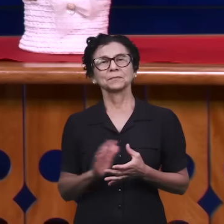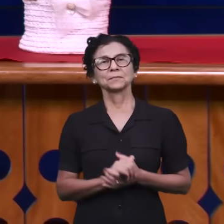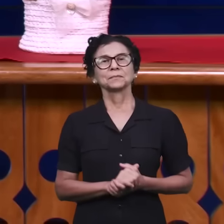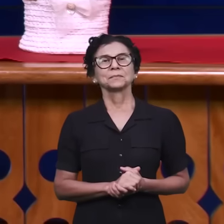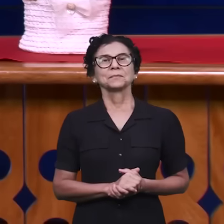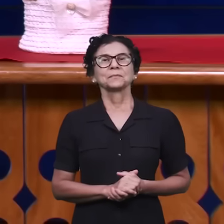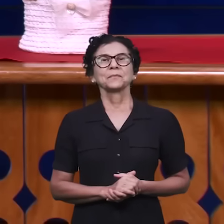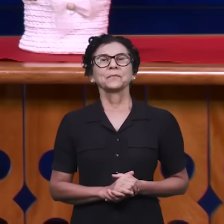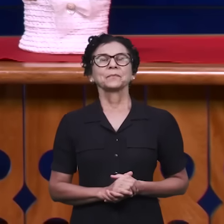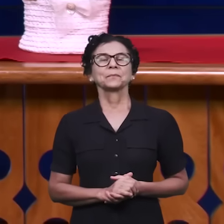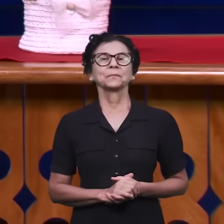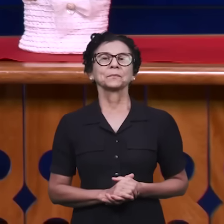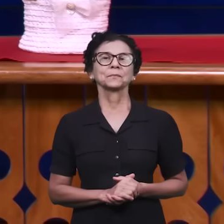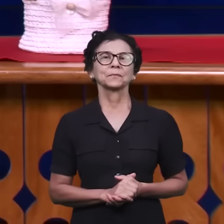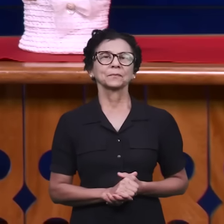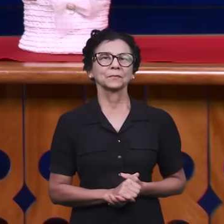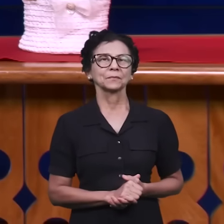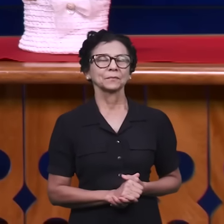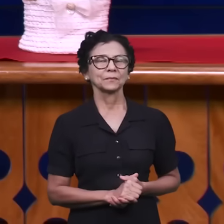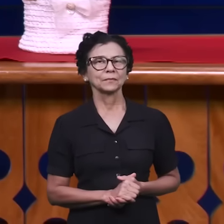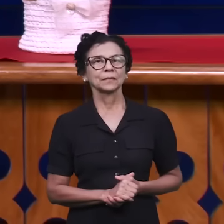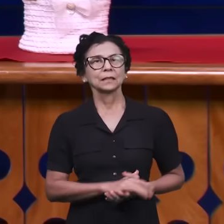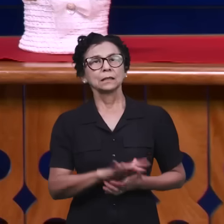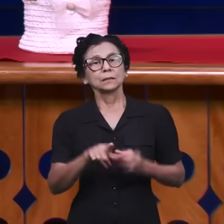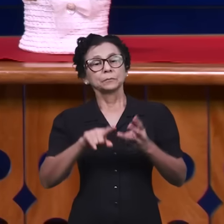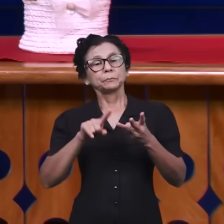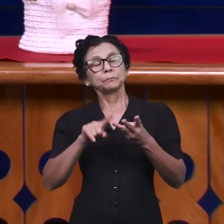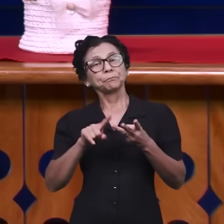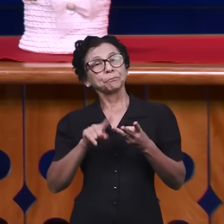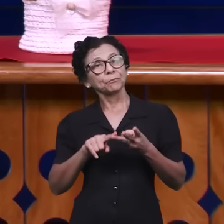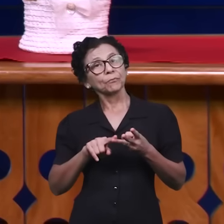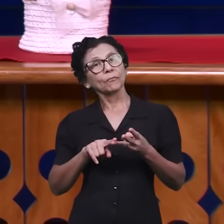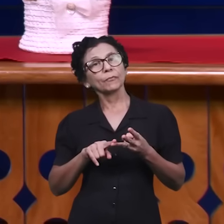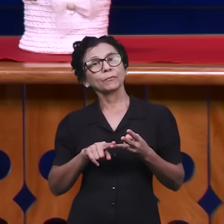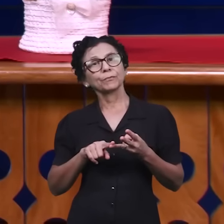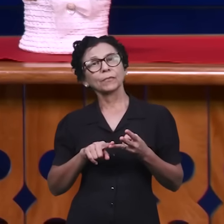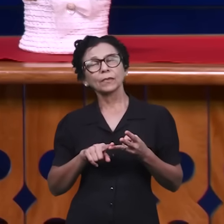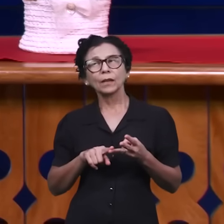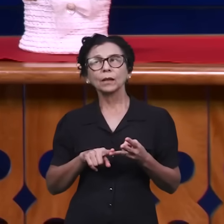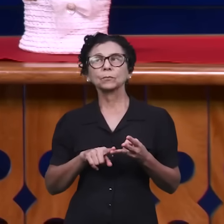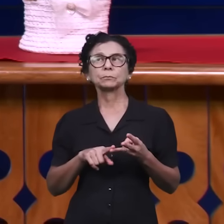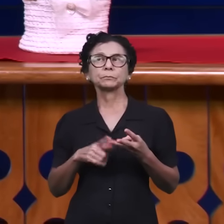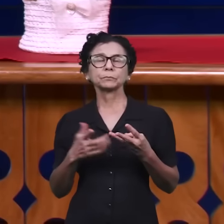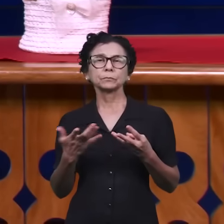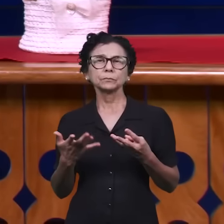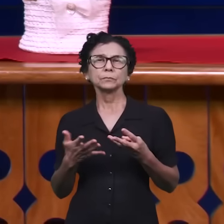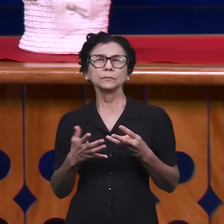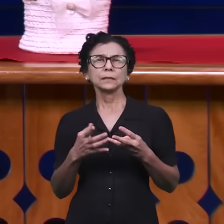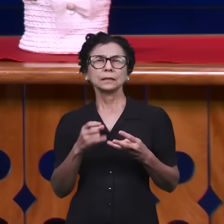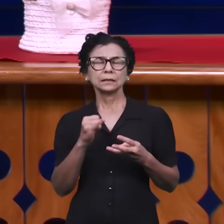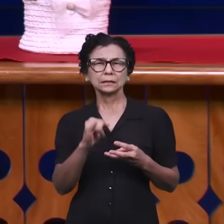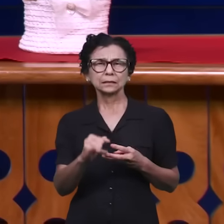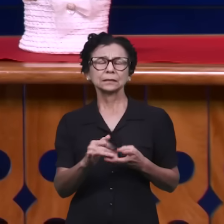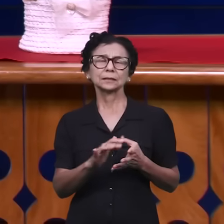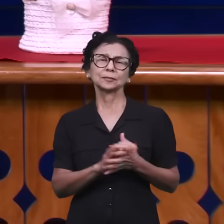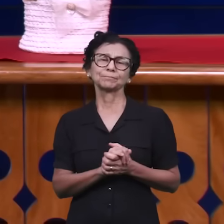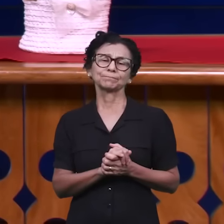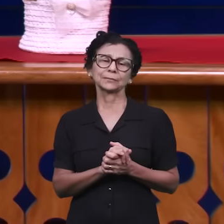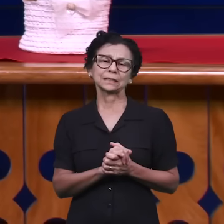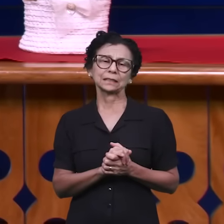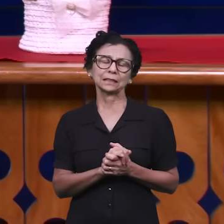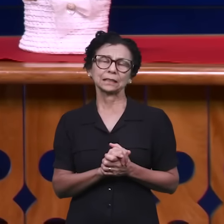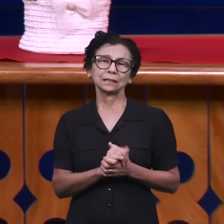esse outro QR Code que aí está. E também quem quiser fazer nesse momento uma